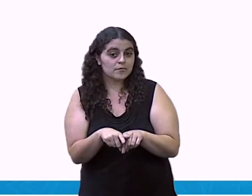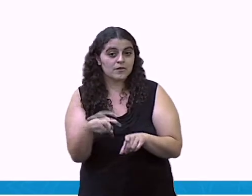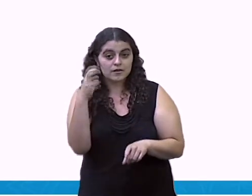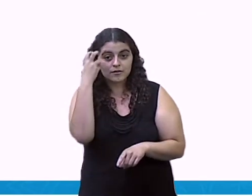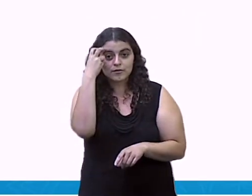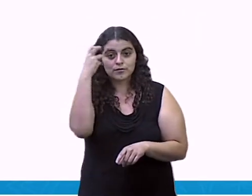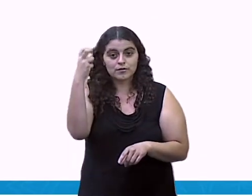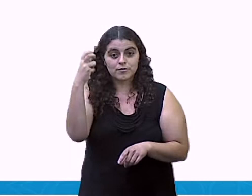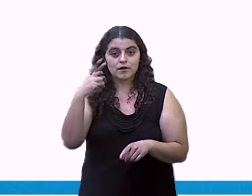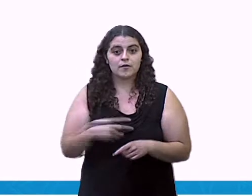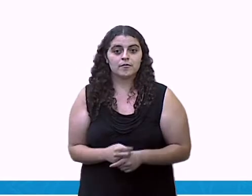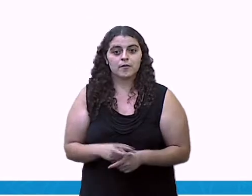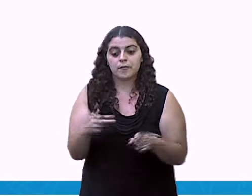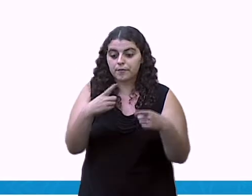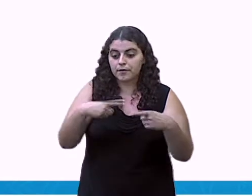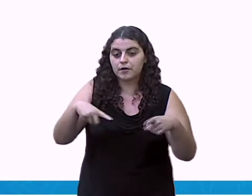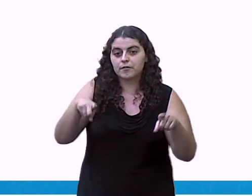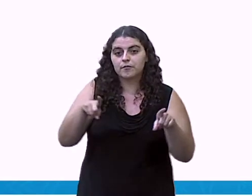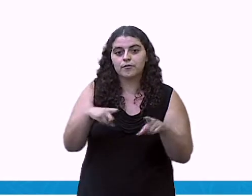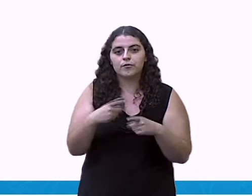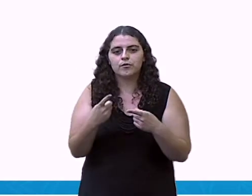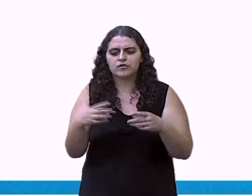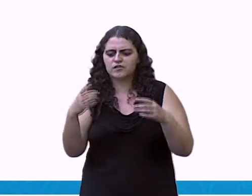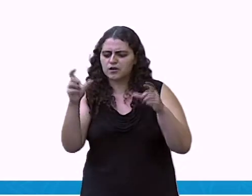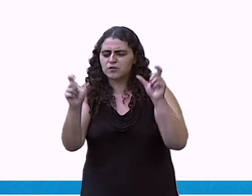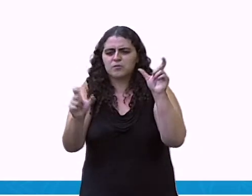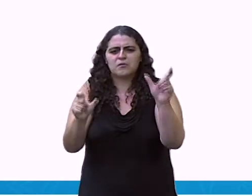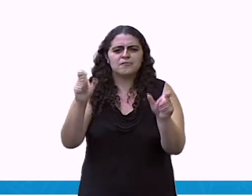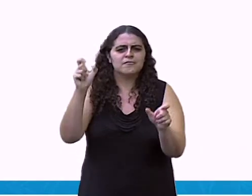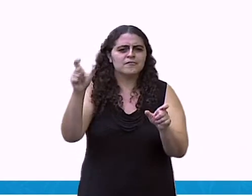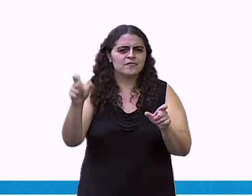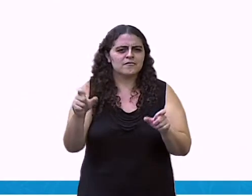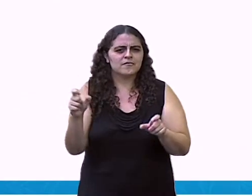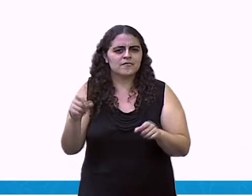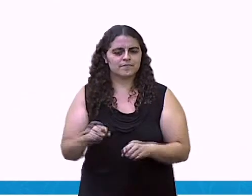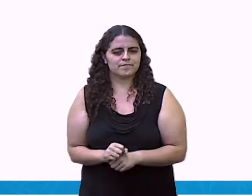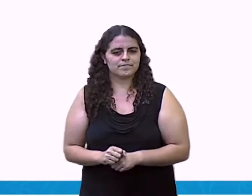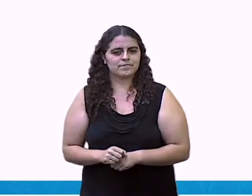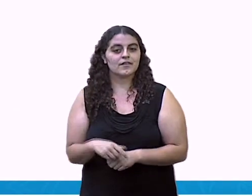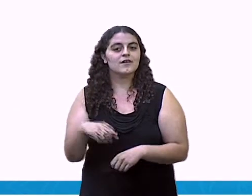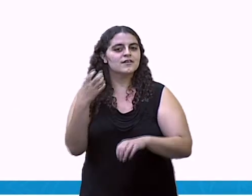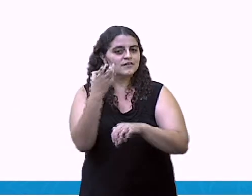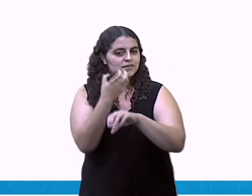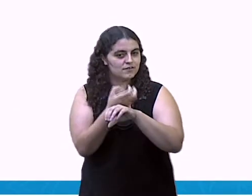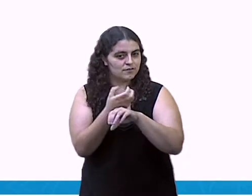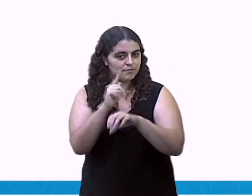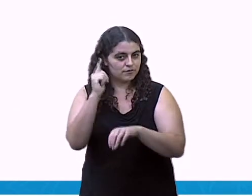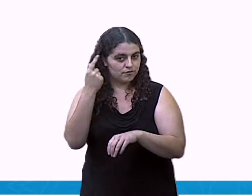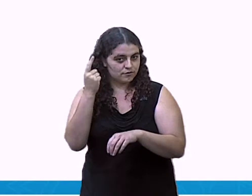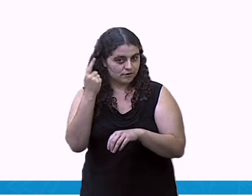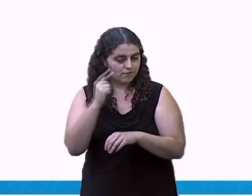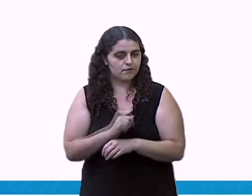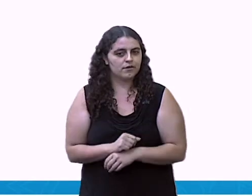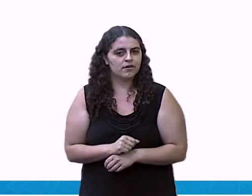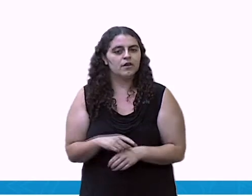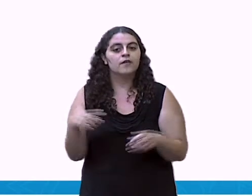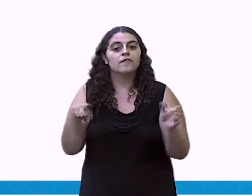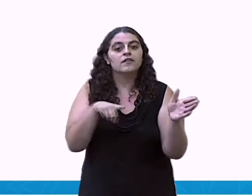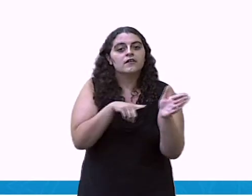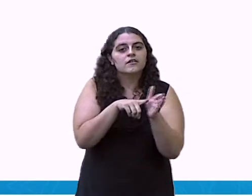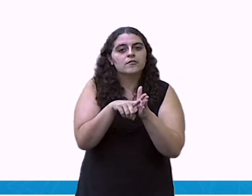Vamos identificar então o que são as paisagens naturais. Na geografia, paisagem natural é aquela que